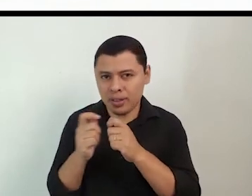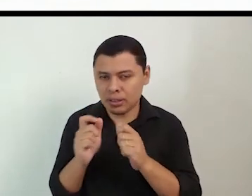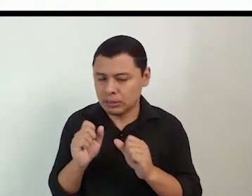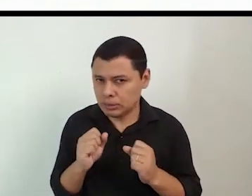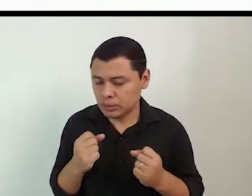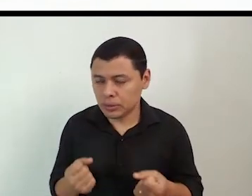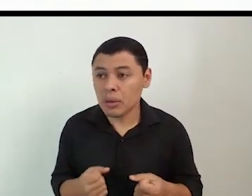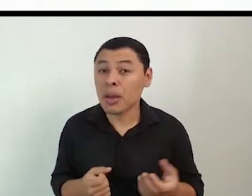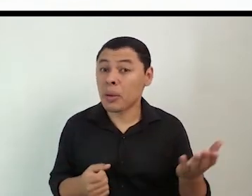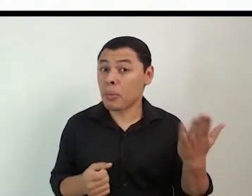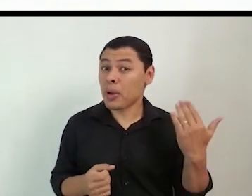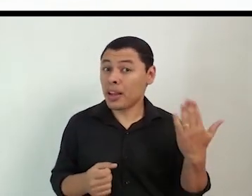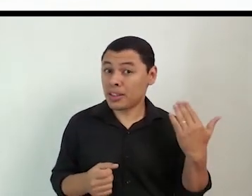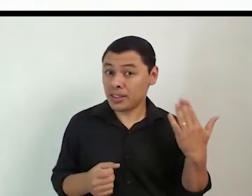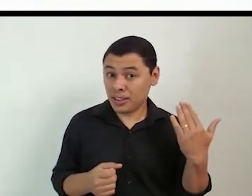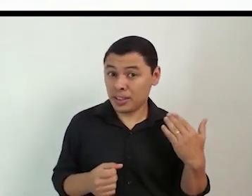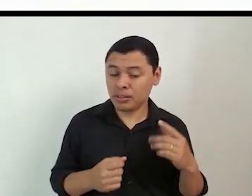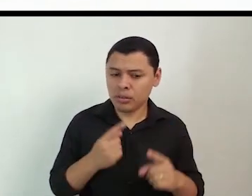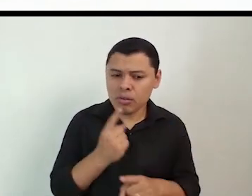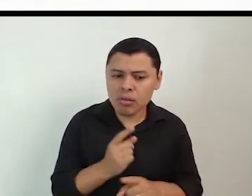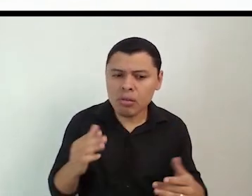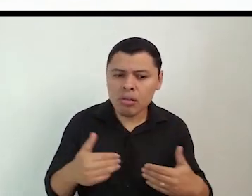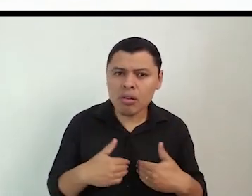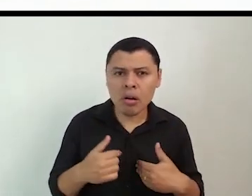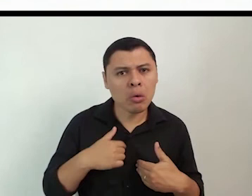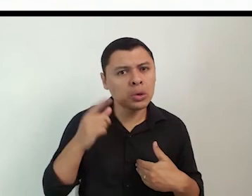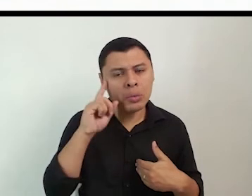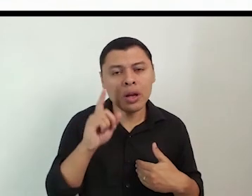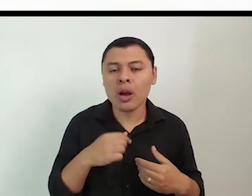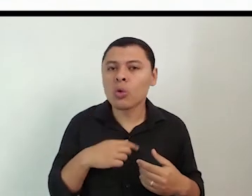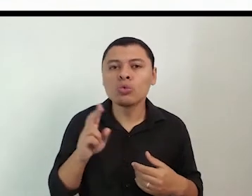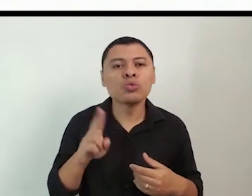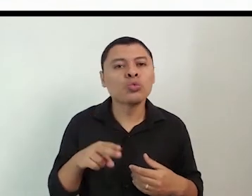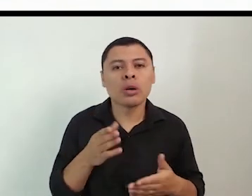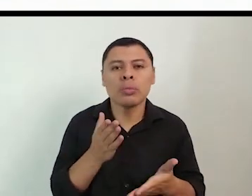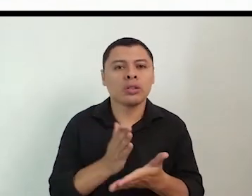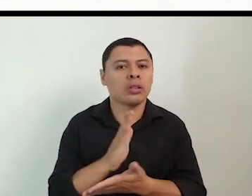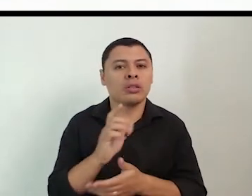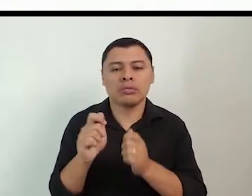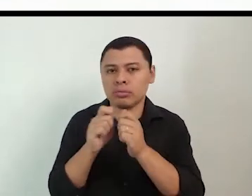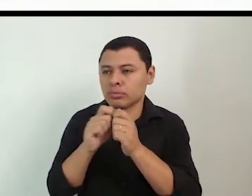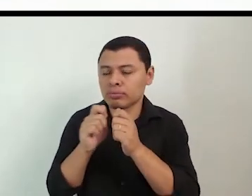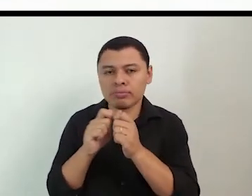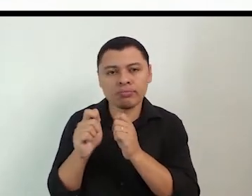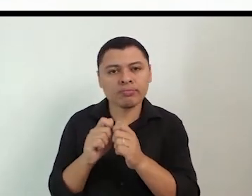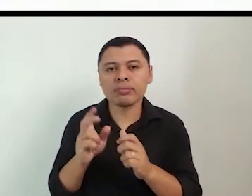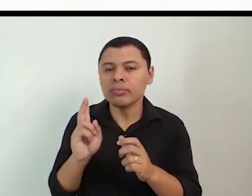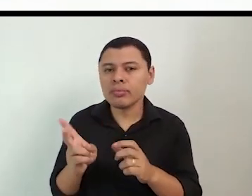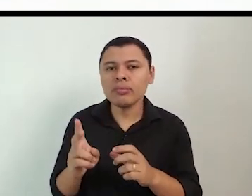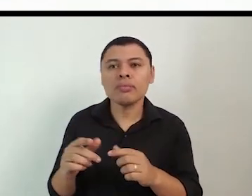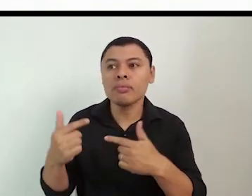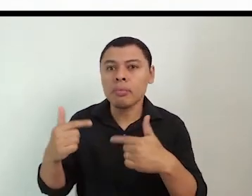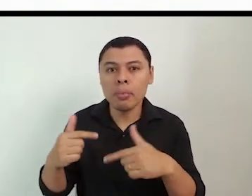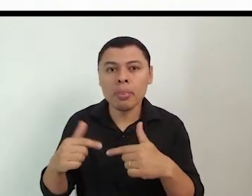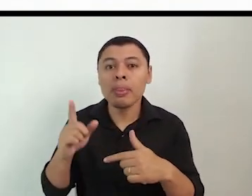Mas antes do diagnóstico, eu nunca passei em nenhum processo seletivo. Todos os empregos que eu tive foi